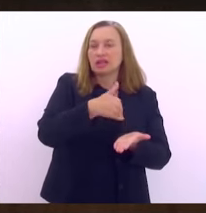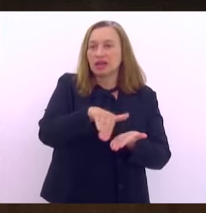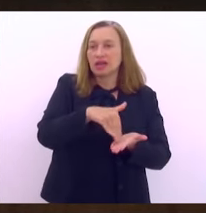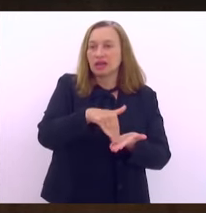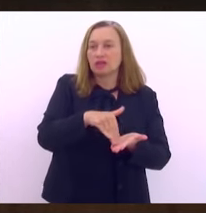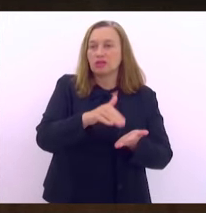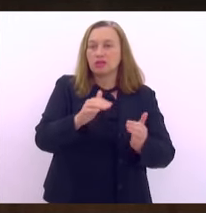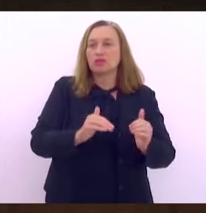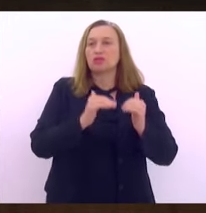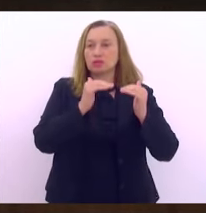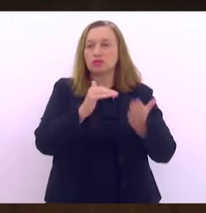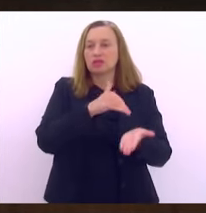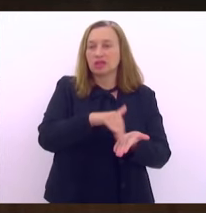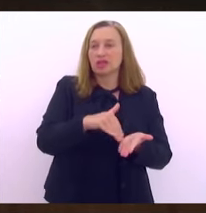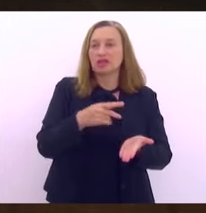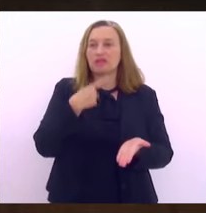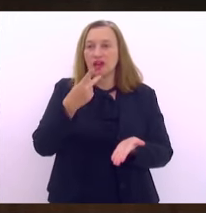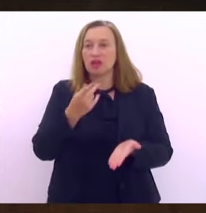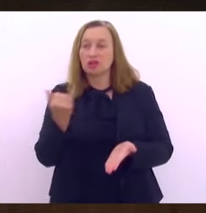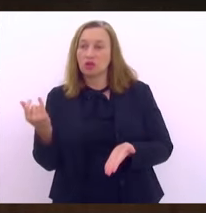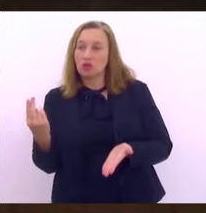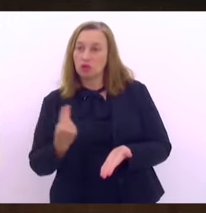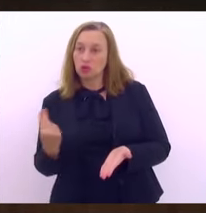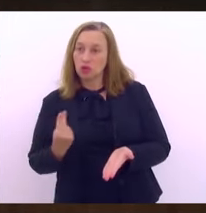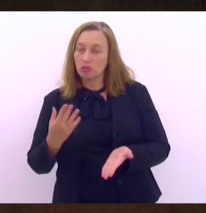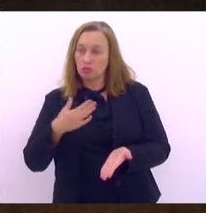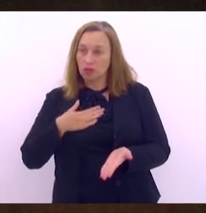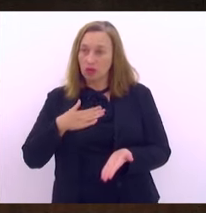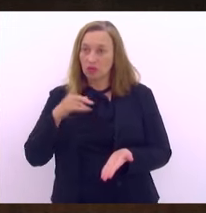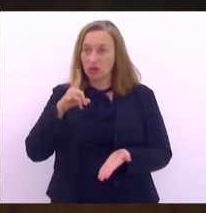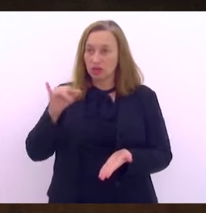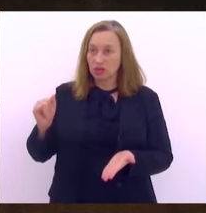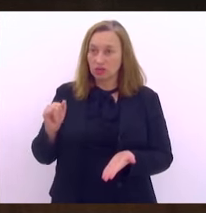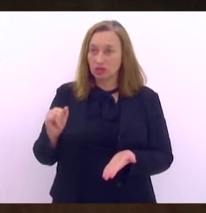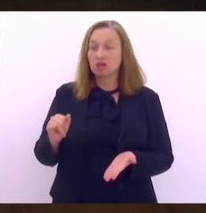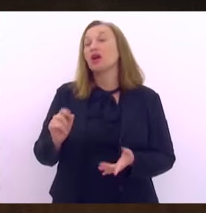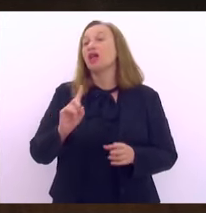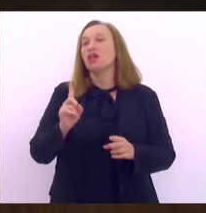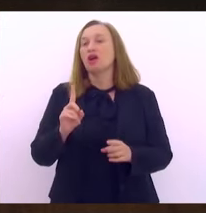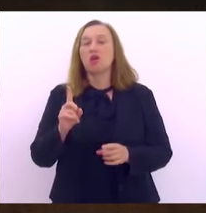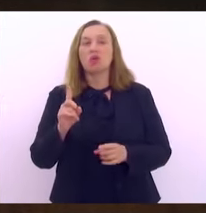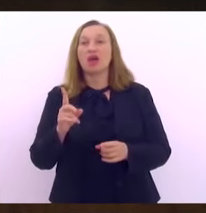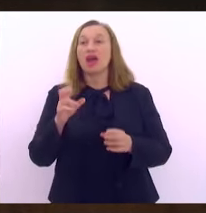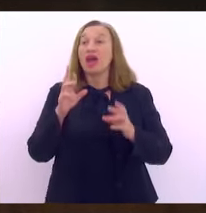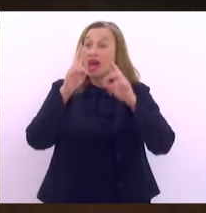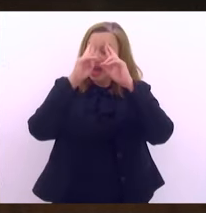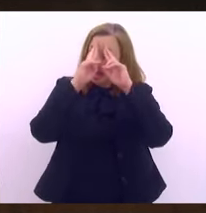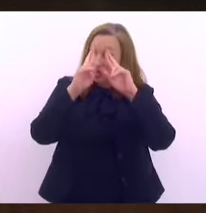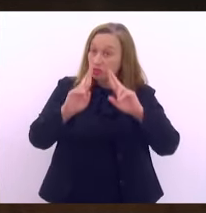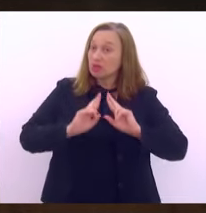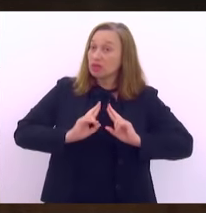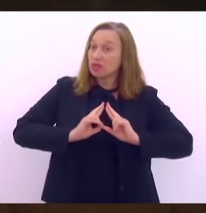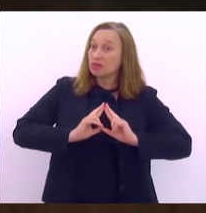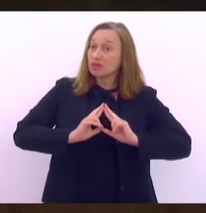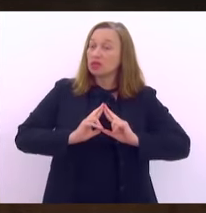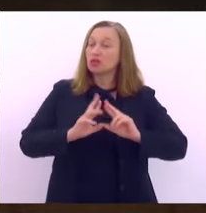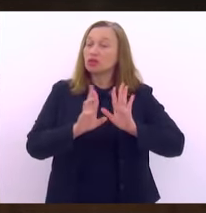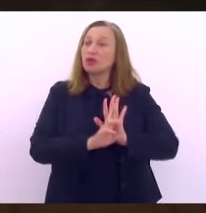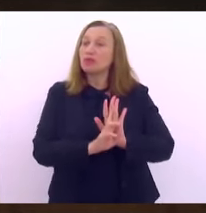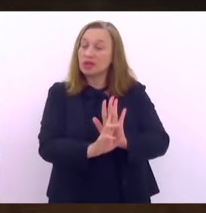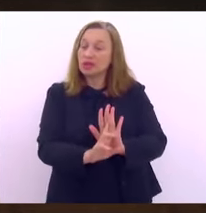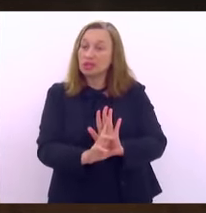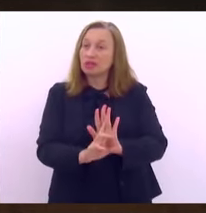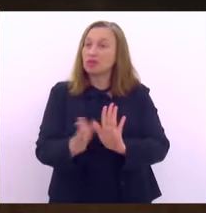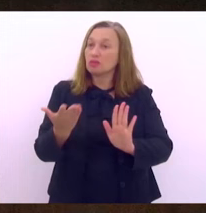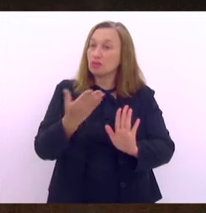marido. Índice é vaidade? Não, isso é questão de respeito. Lá eu estou representando o parlamento, estou representando o presidente da Alerj e os amigos